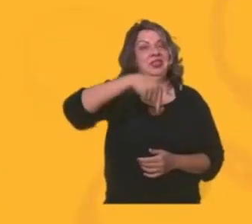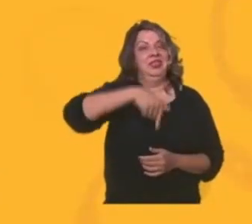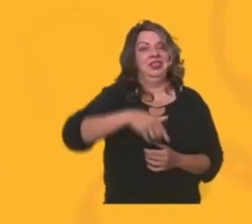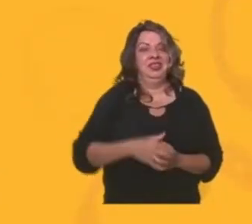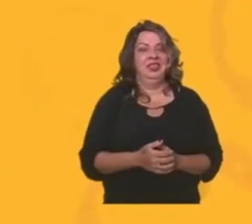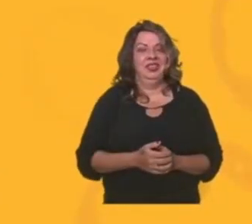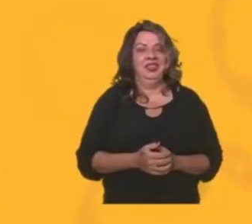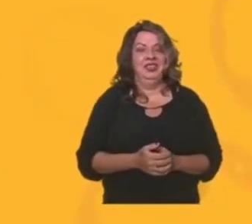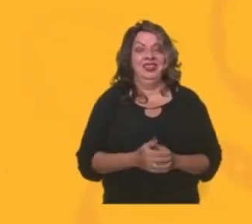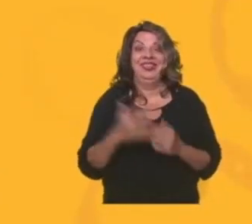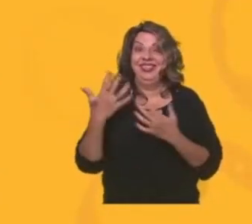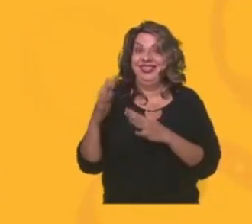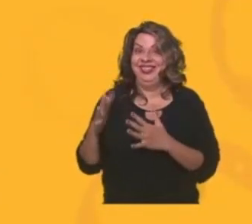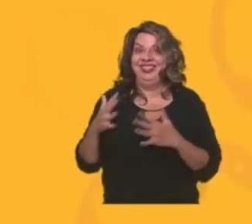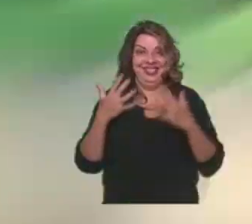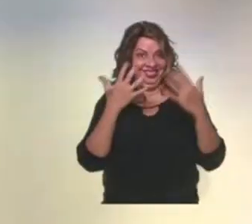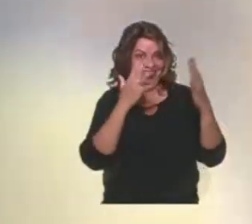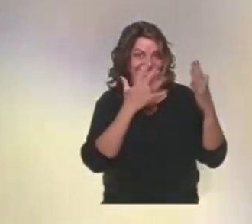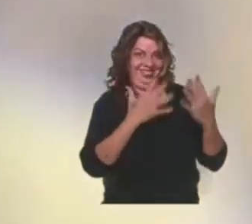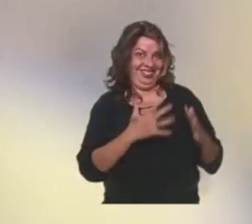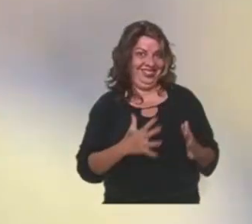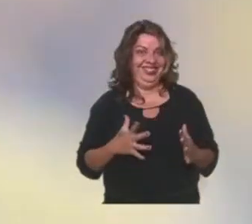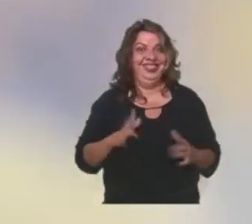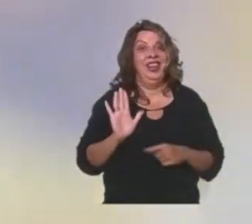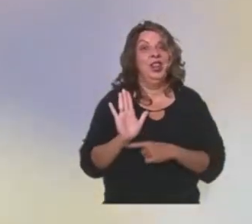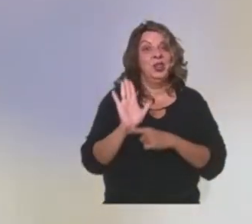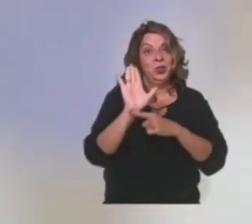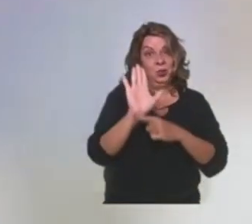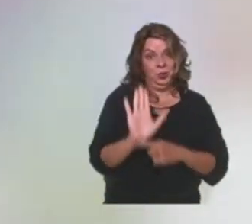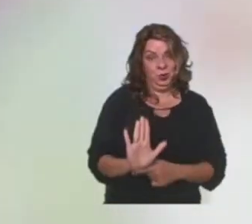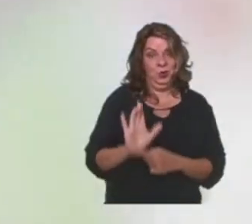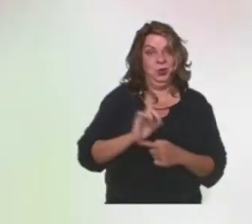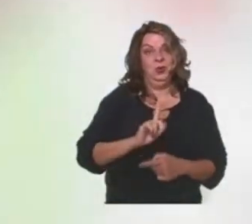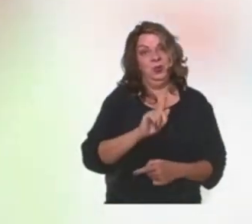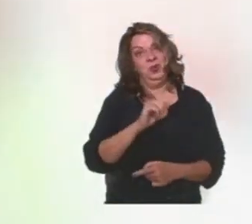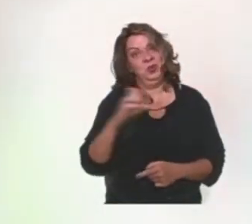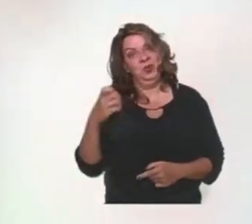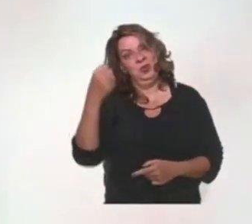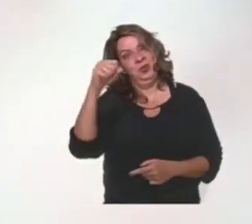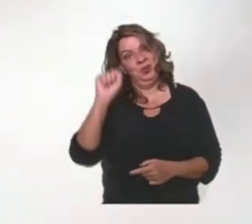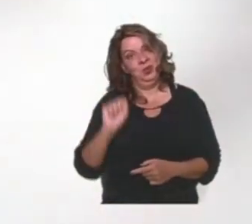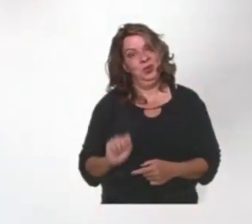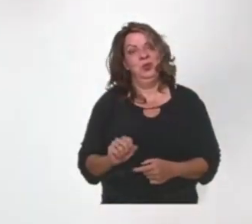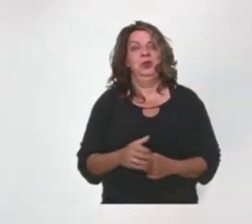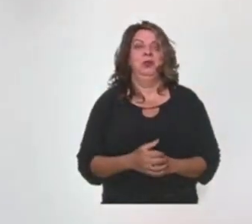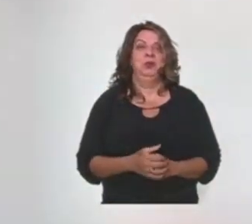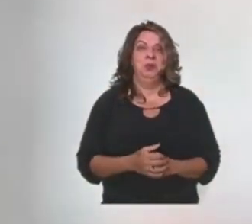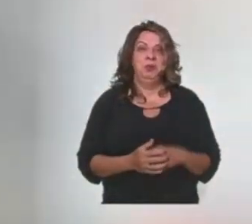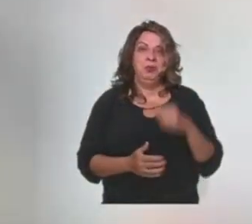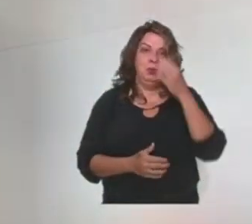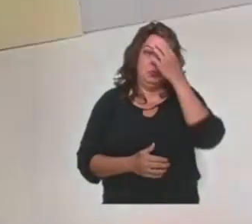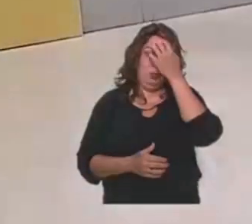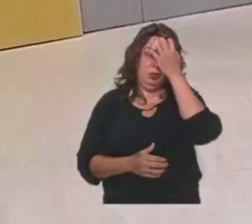Parabéns, contemplados! Vocês adquiriram Caju Cap e contribuíram com as ações do GAC Sergipe.